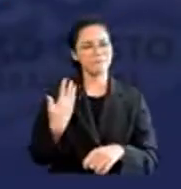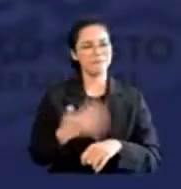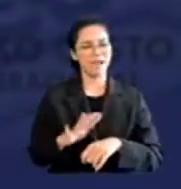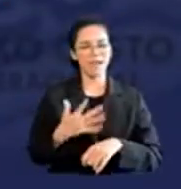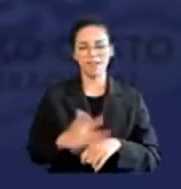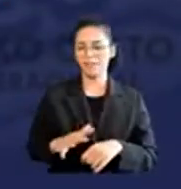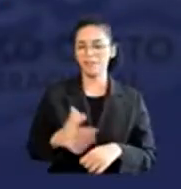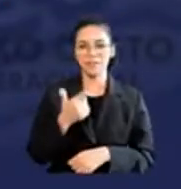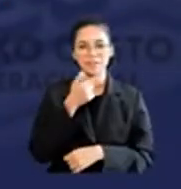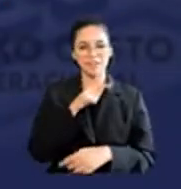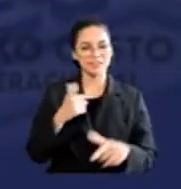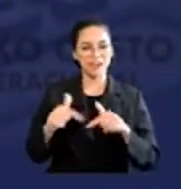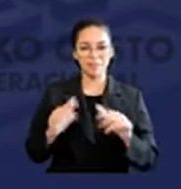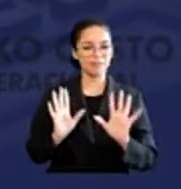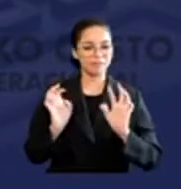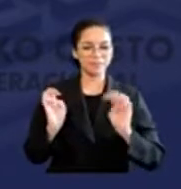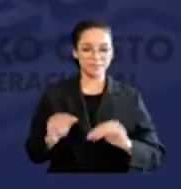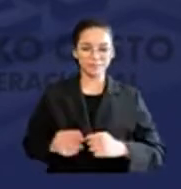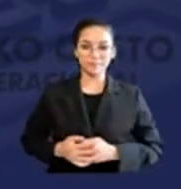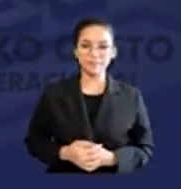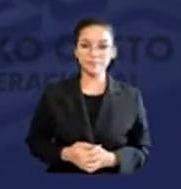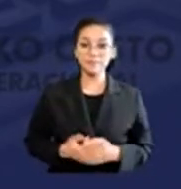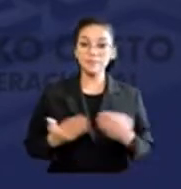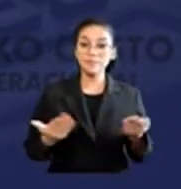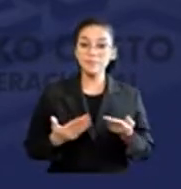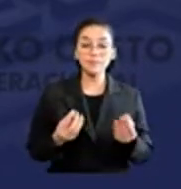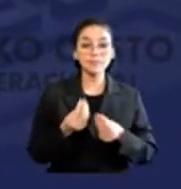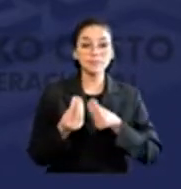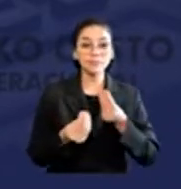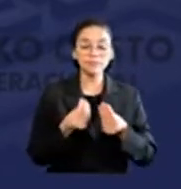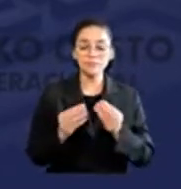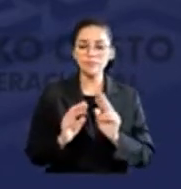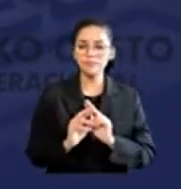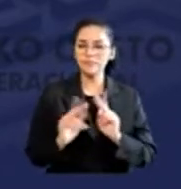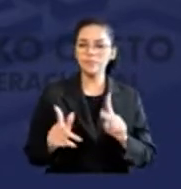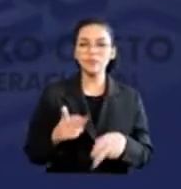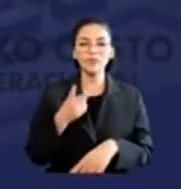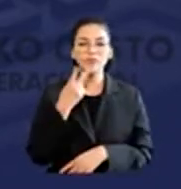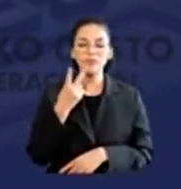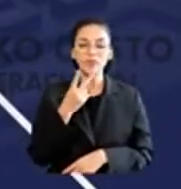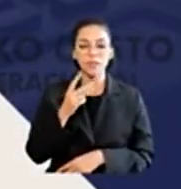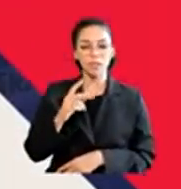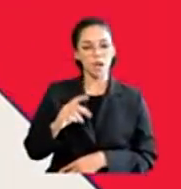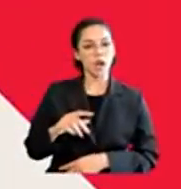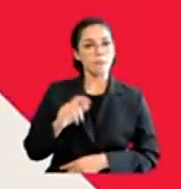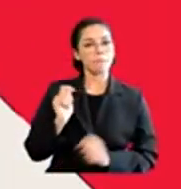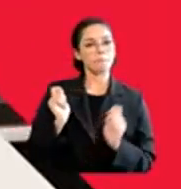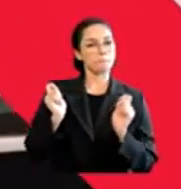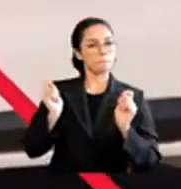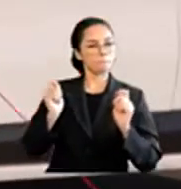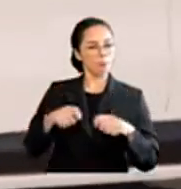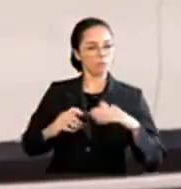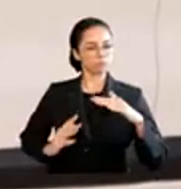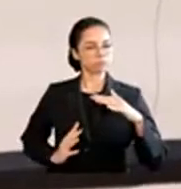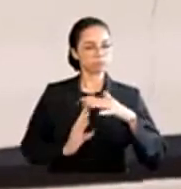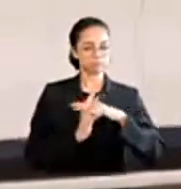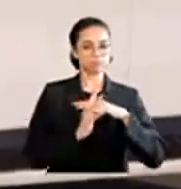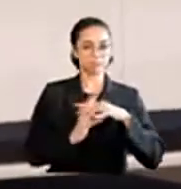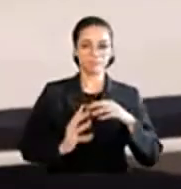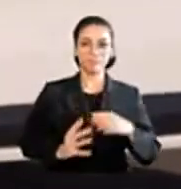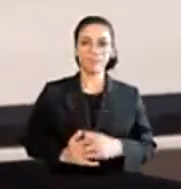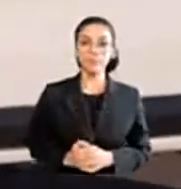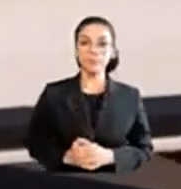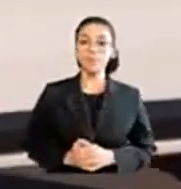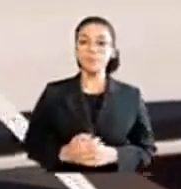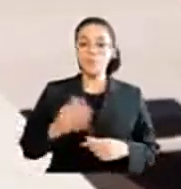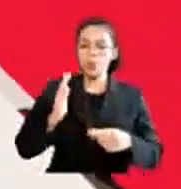agora como o Fiat Scudo se diferencia quando falamos em alta performance. O motor 1.5 turbo diesel